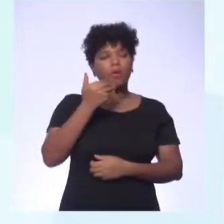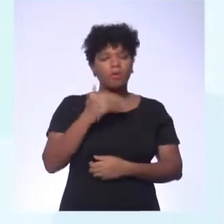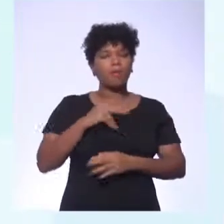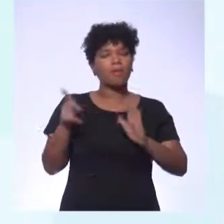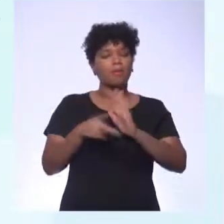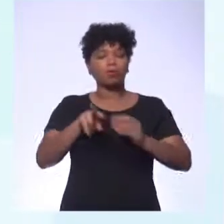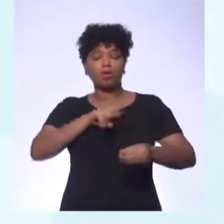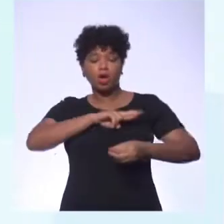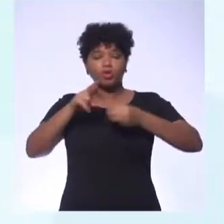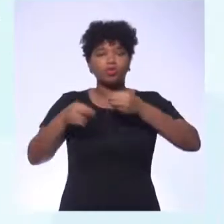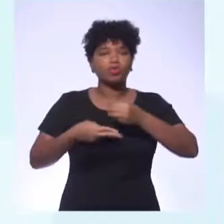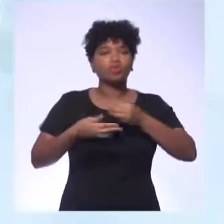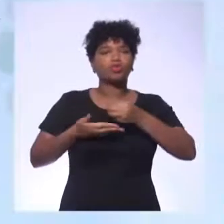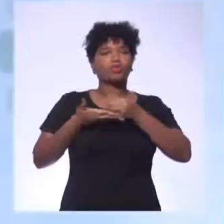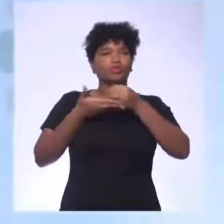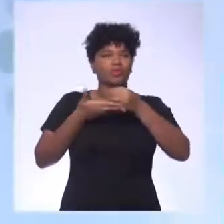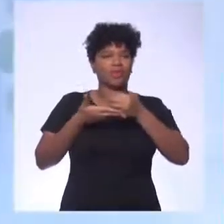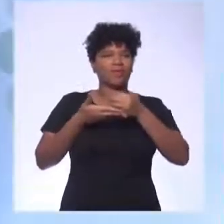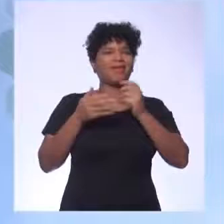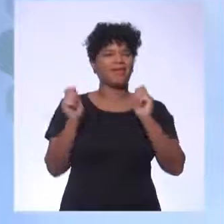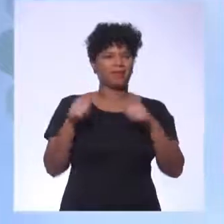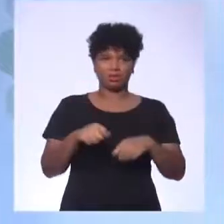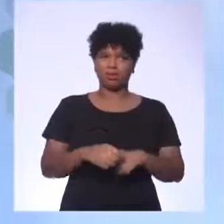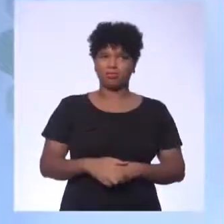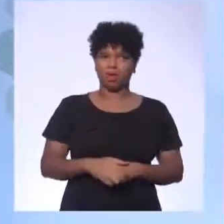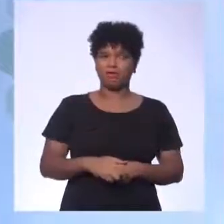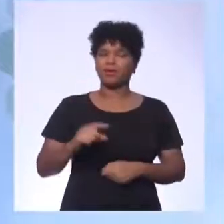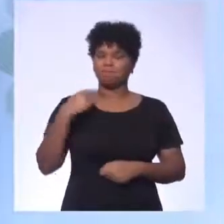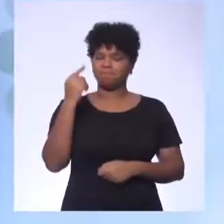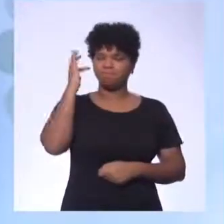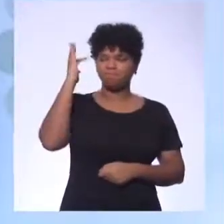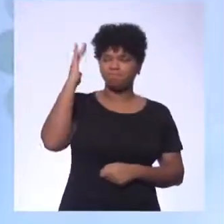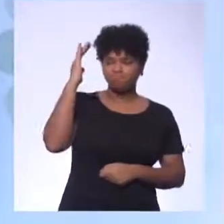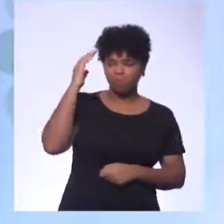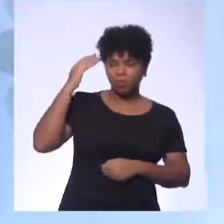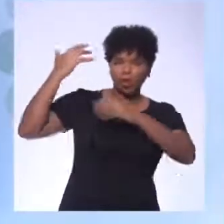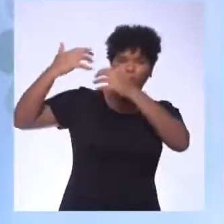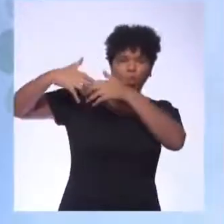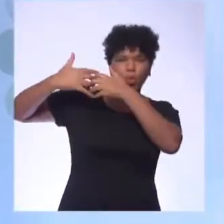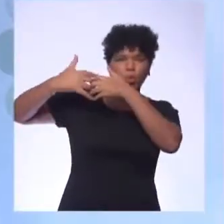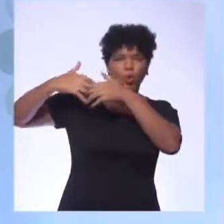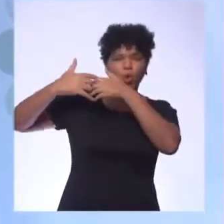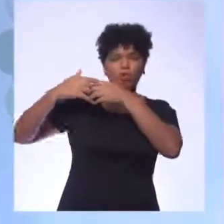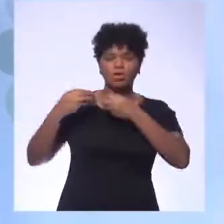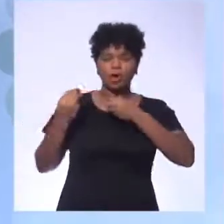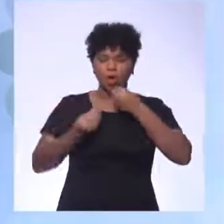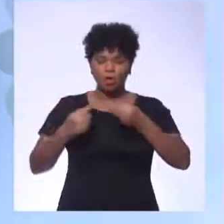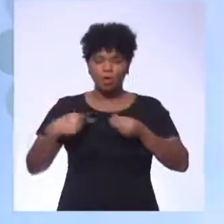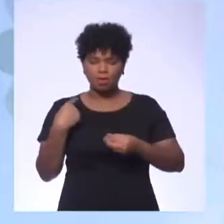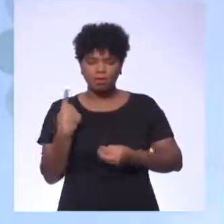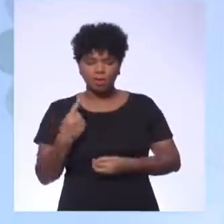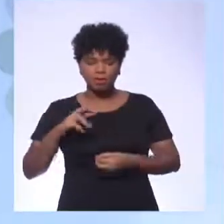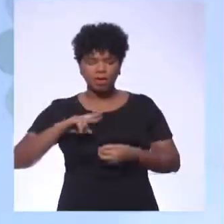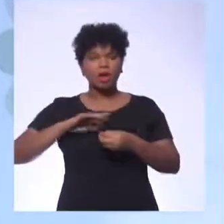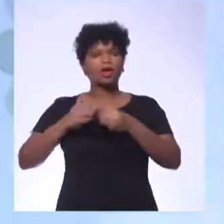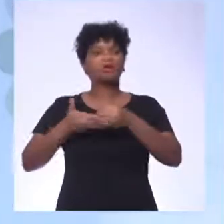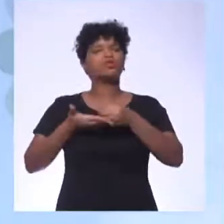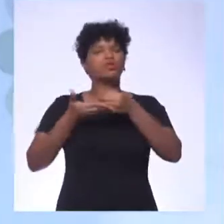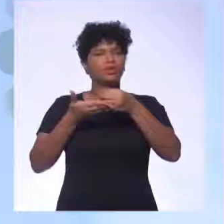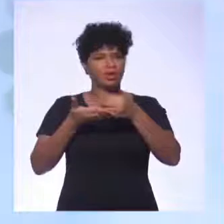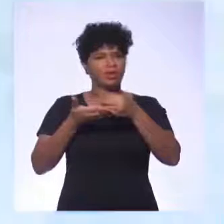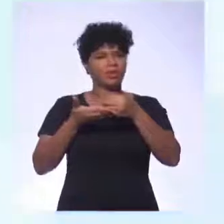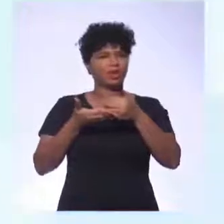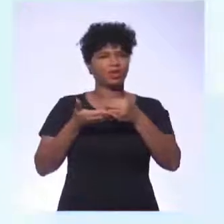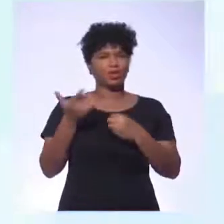sustentabilidade bem-sucedidas. Muito bem, então a gente vai refletir um pouquinho aí sobre sustentabilidade, Como que nós vamos